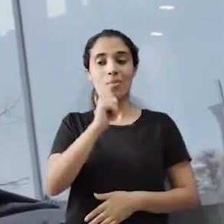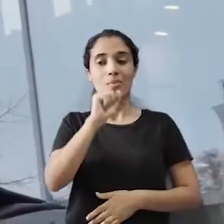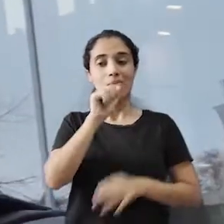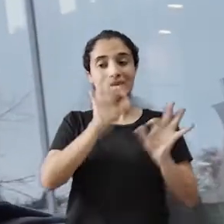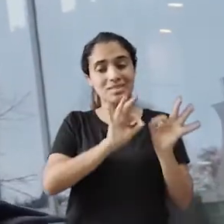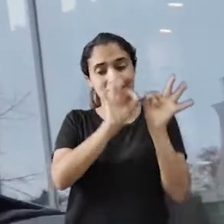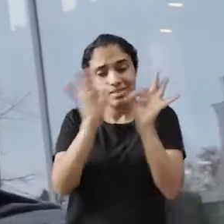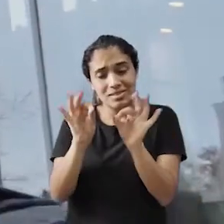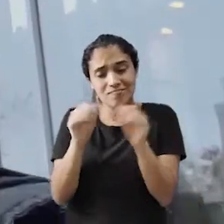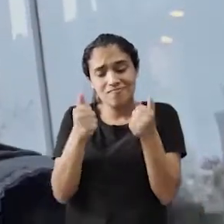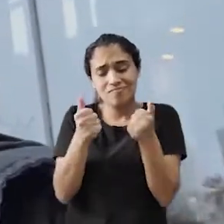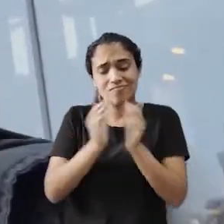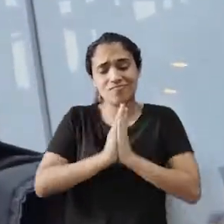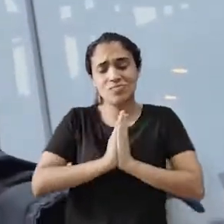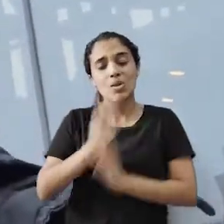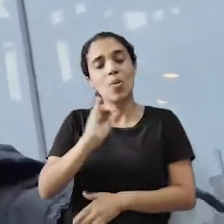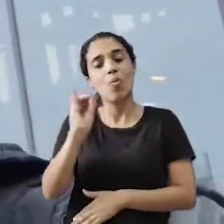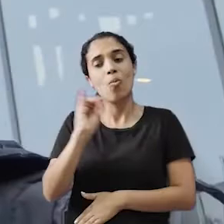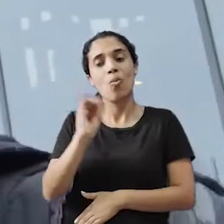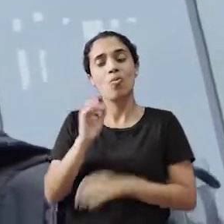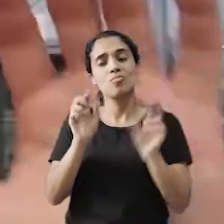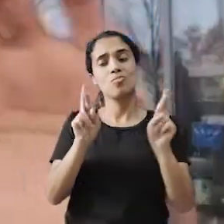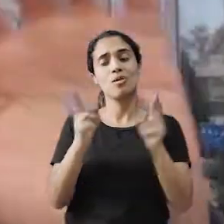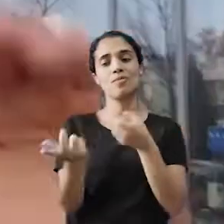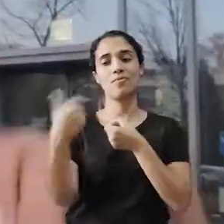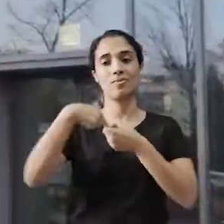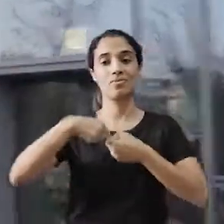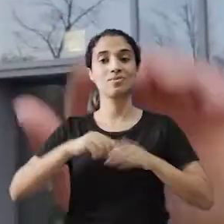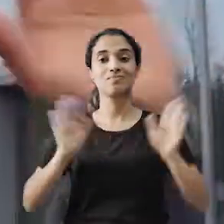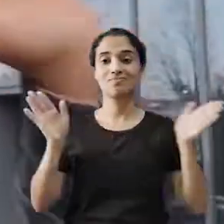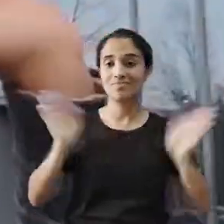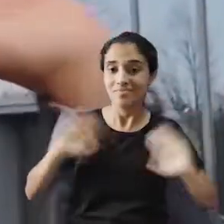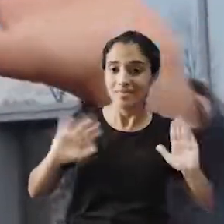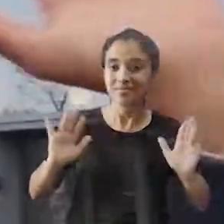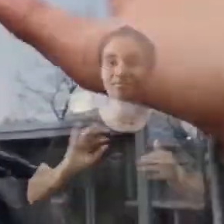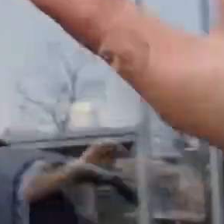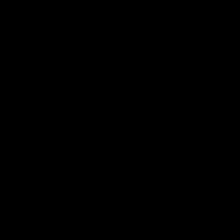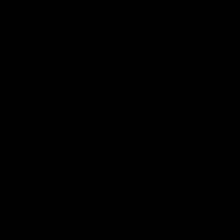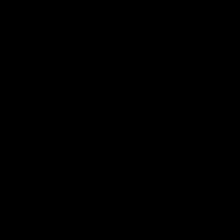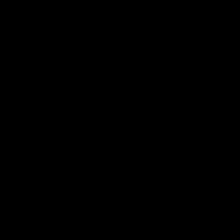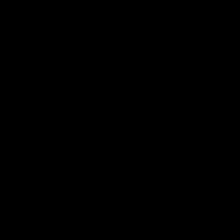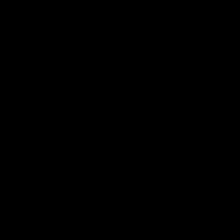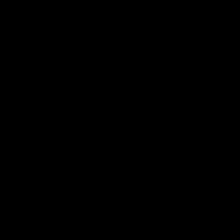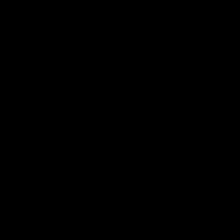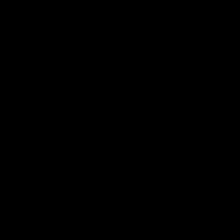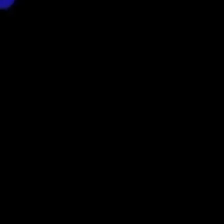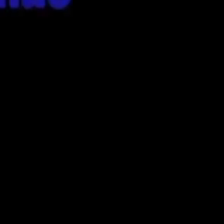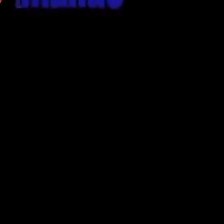pessoal, bota aí editor, que ela não tá aqui agora. Daqui a pouco a gente volta. Tchau!